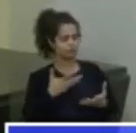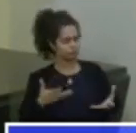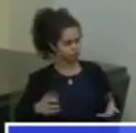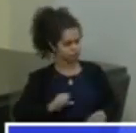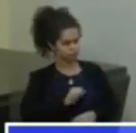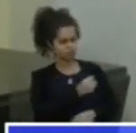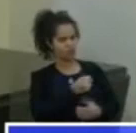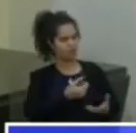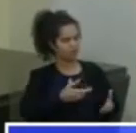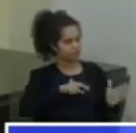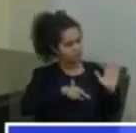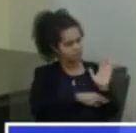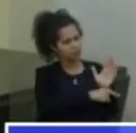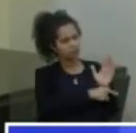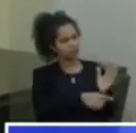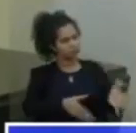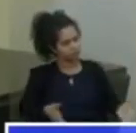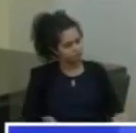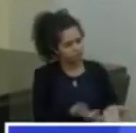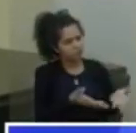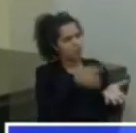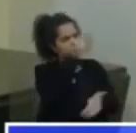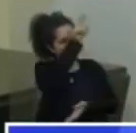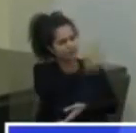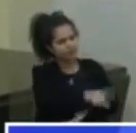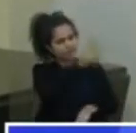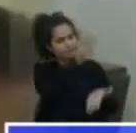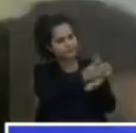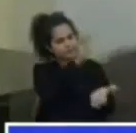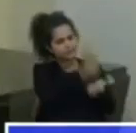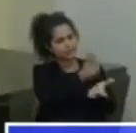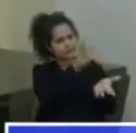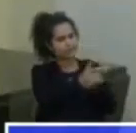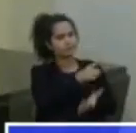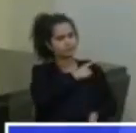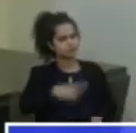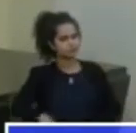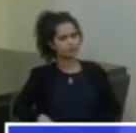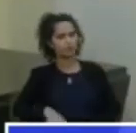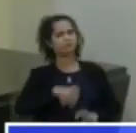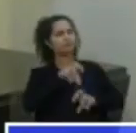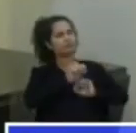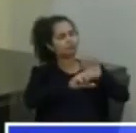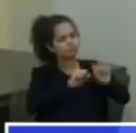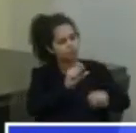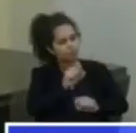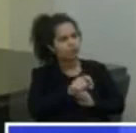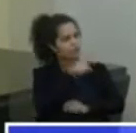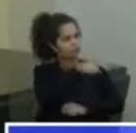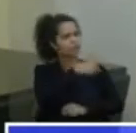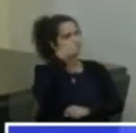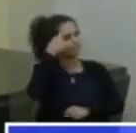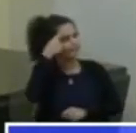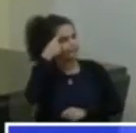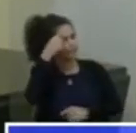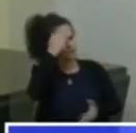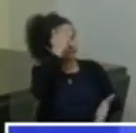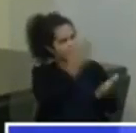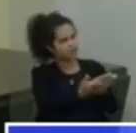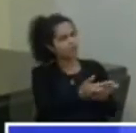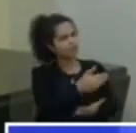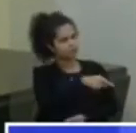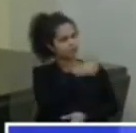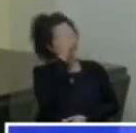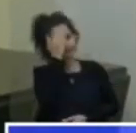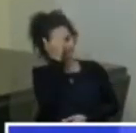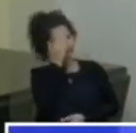Toledo para que ele possa continuar sempre como legislador, parlamentar e buscando o que Vossa Excelência pensa e realmente